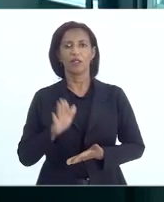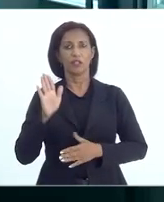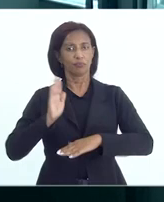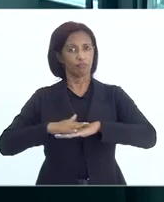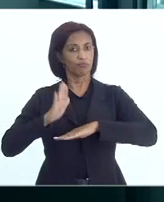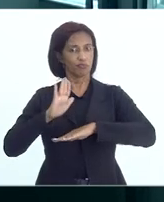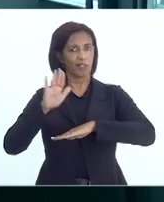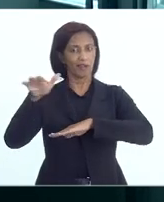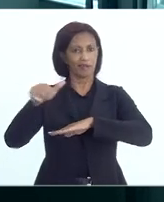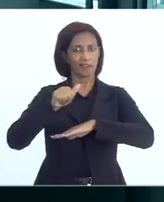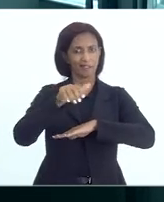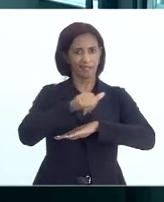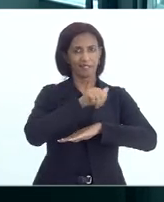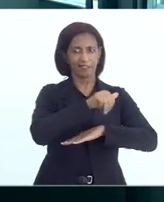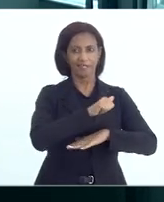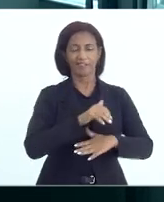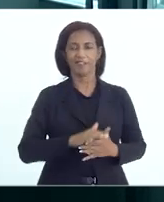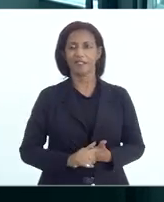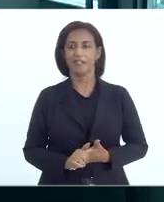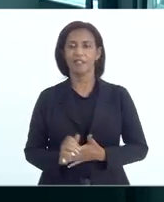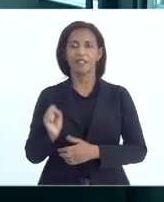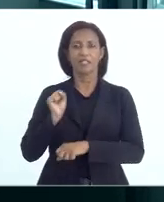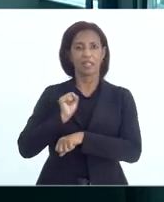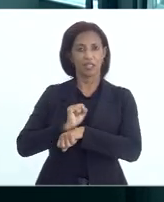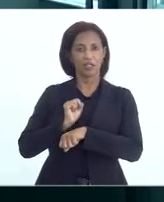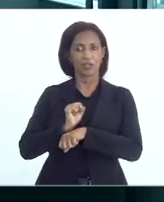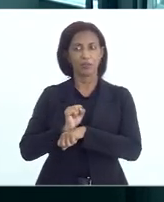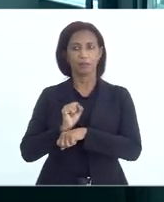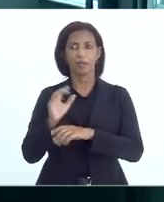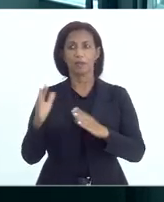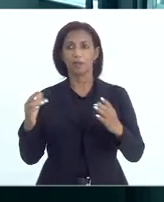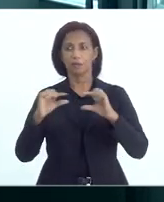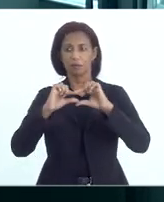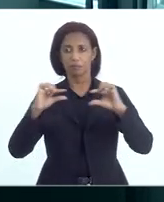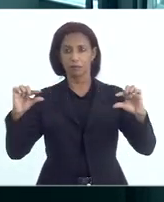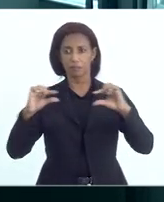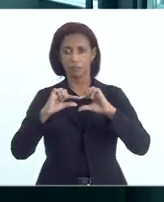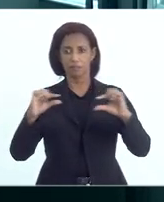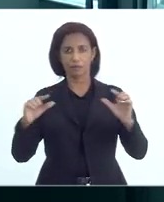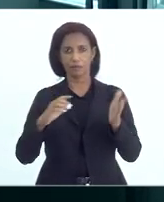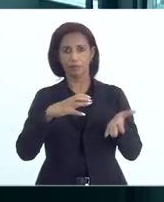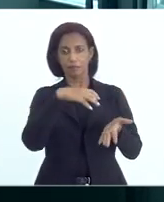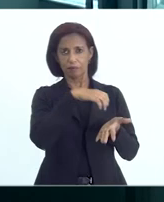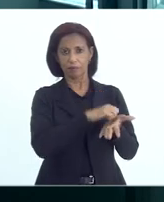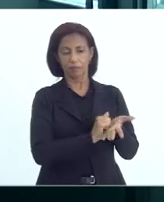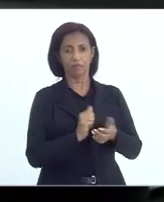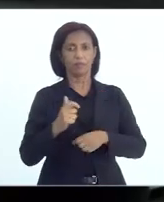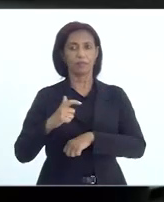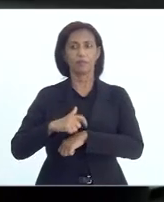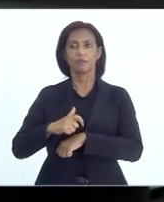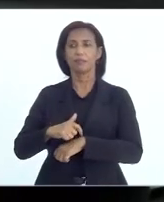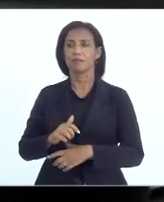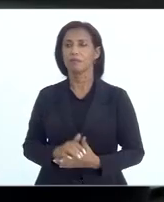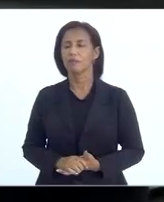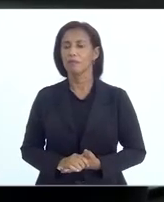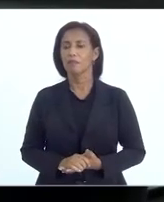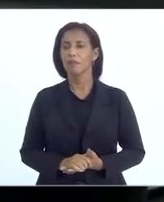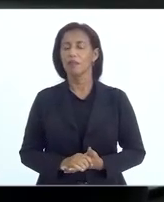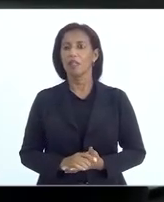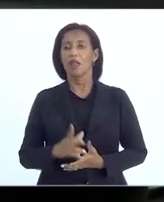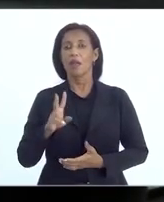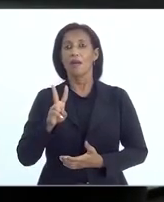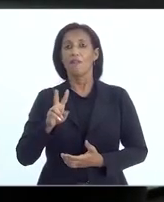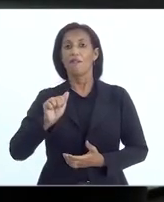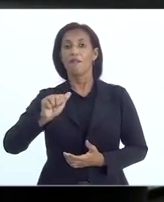já convocados é uma o valor e aguardando convocação são esses que temos cadastrados Há vagas